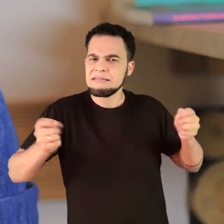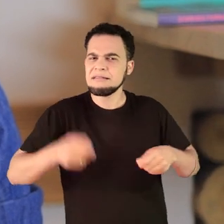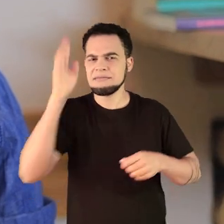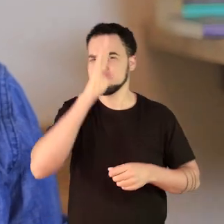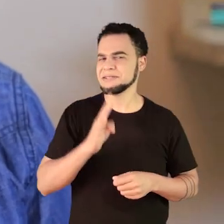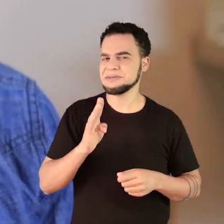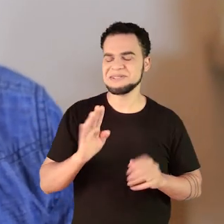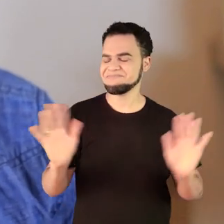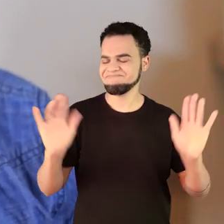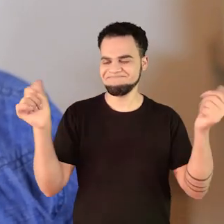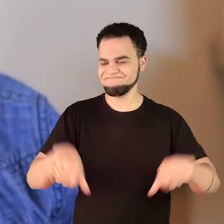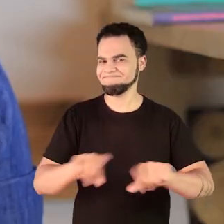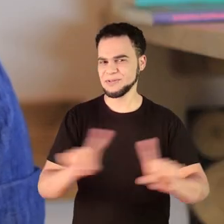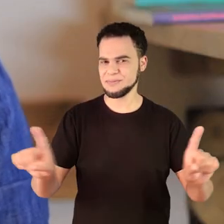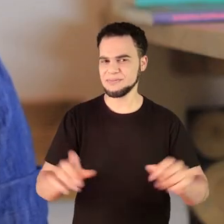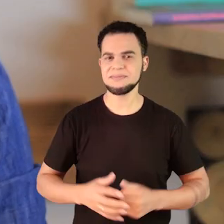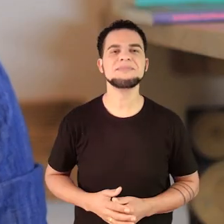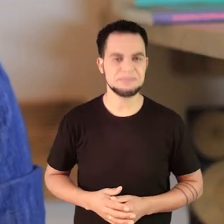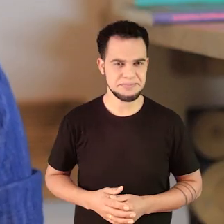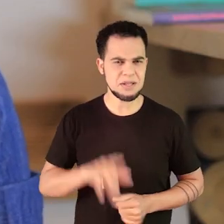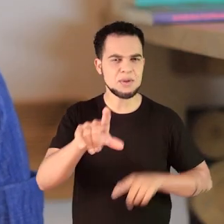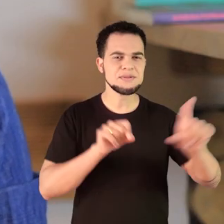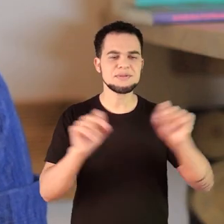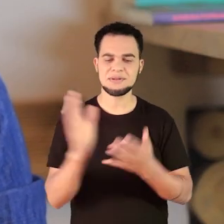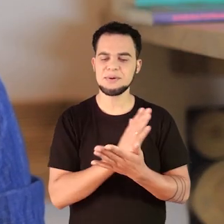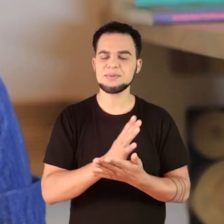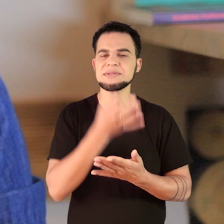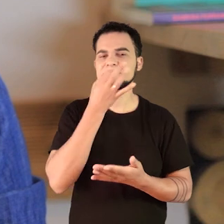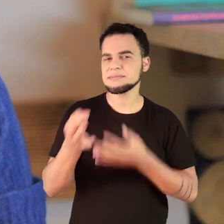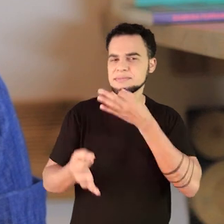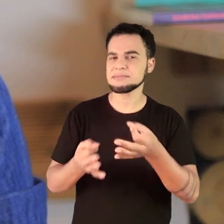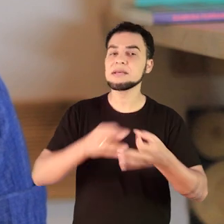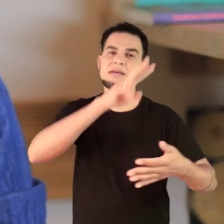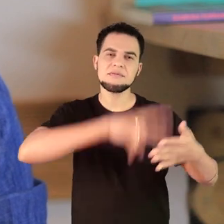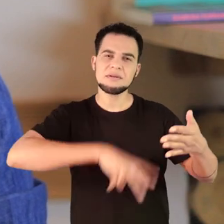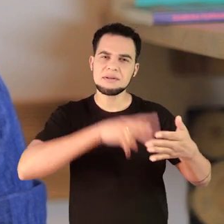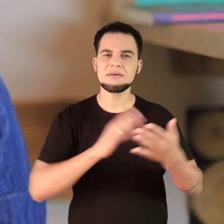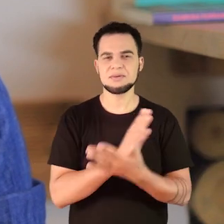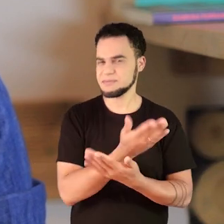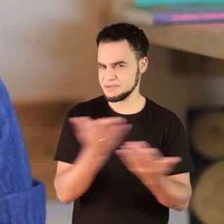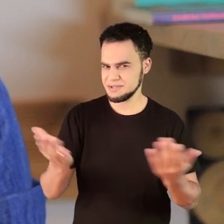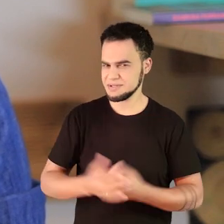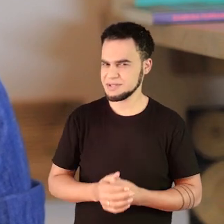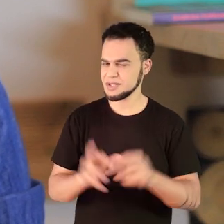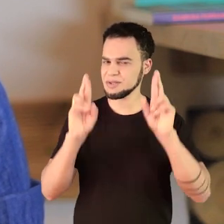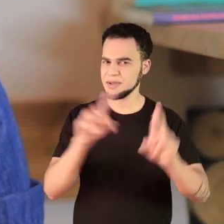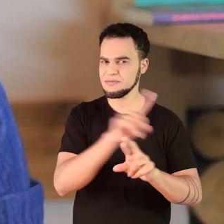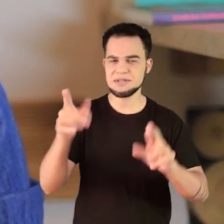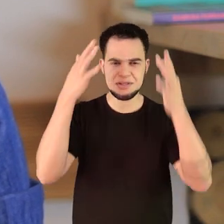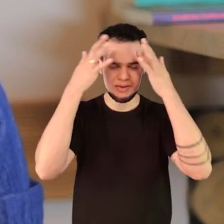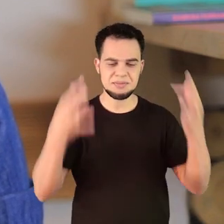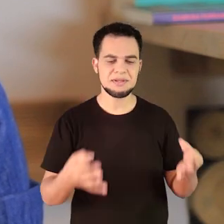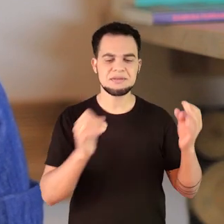bem, e não. Então eu separei alguns depoimentos e eu vou ler esses depoimentos para vocês. Espero que